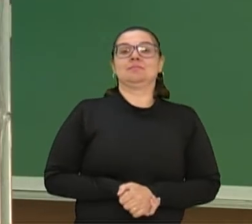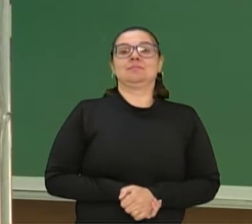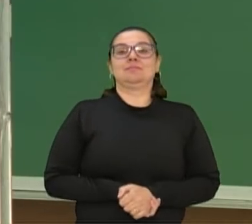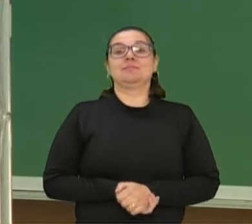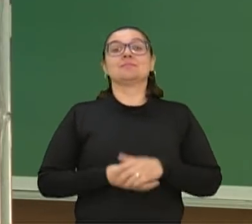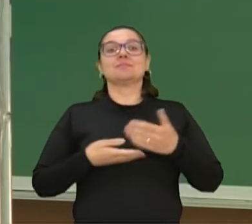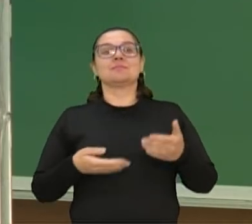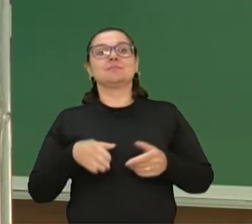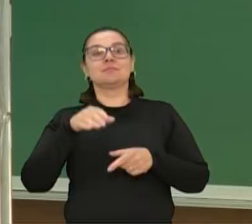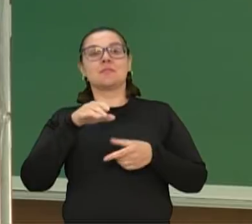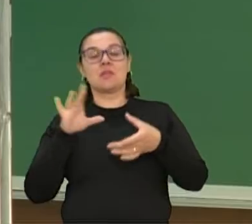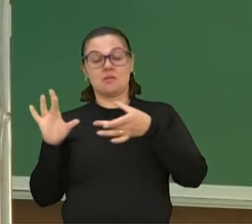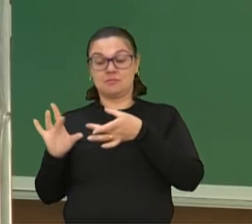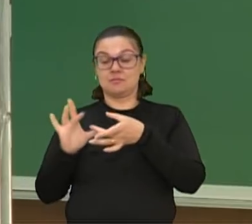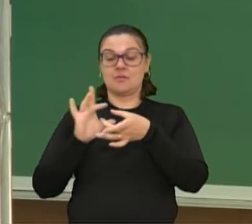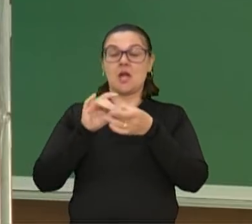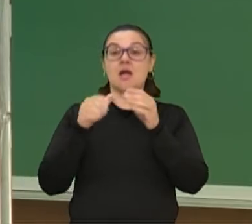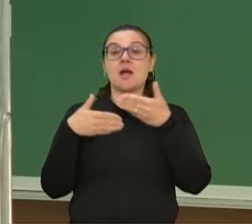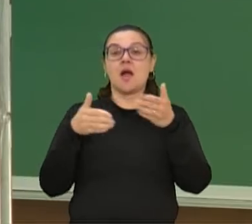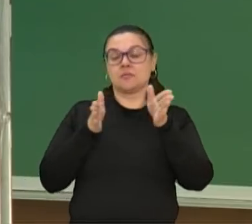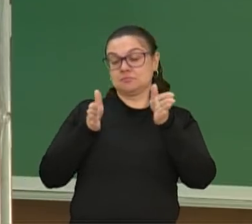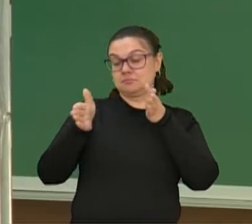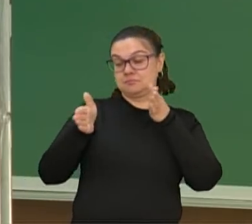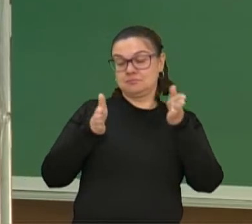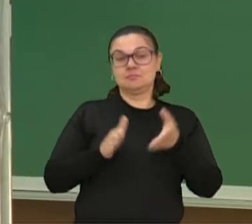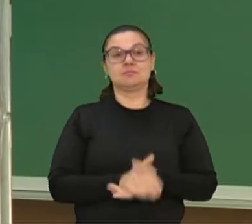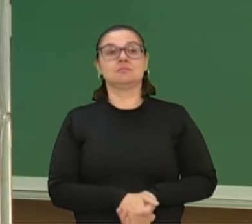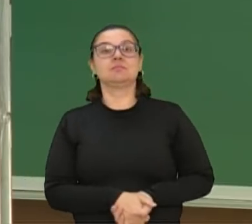características da escolástica e suas fases.